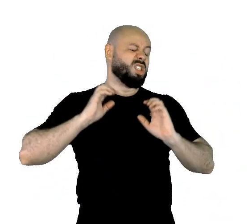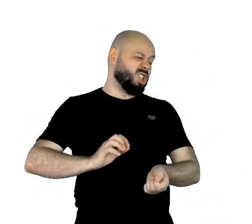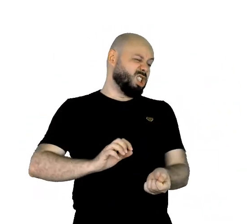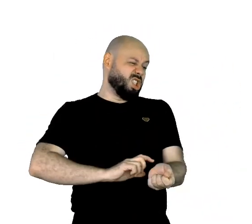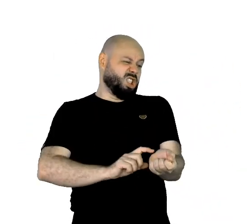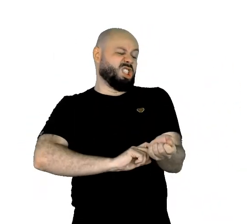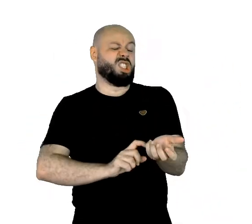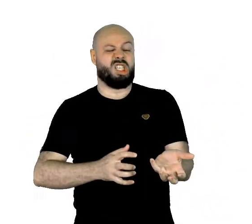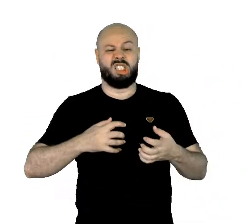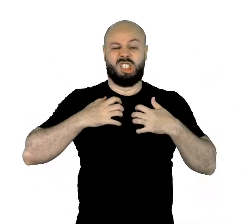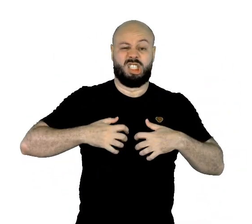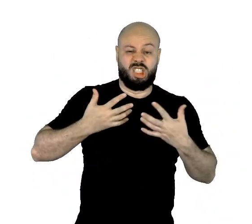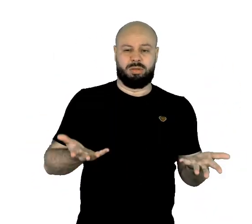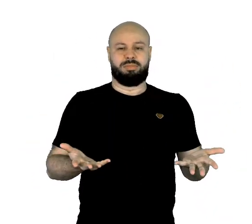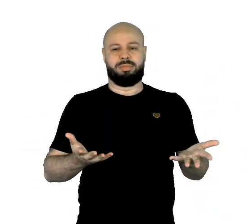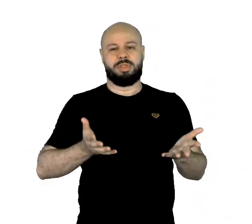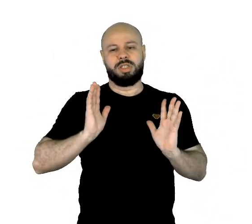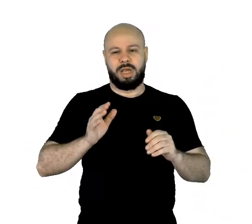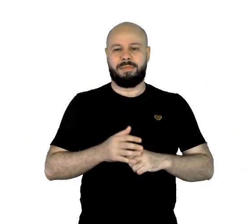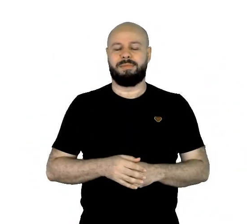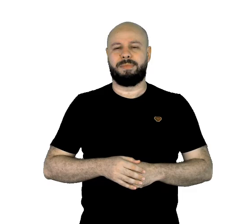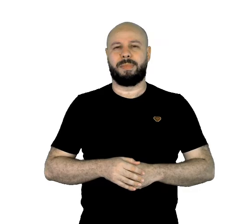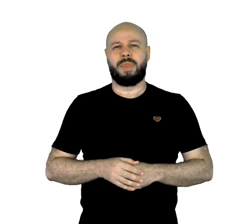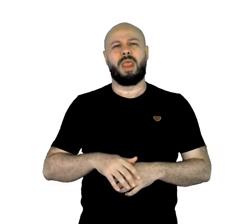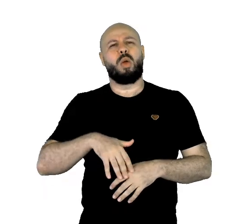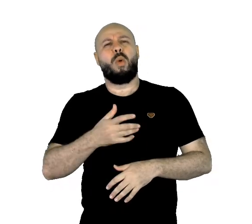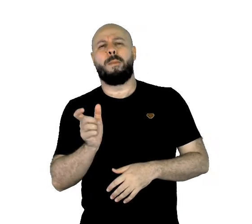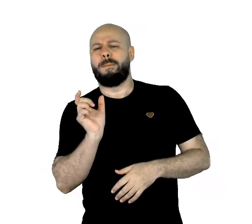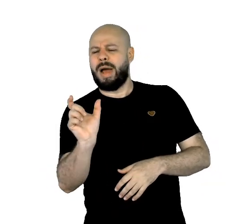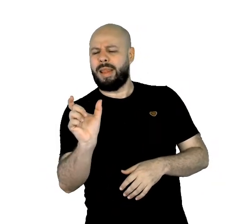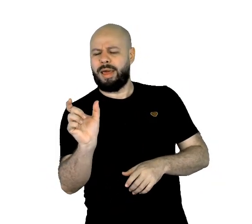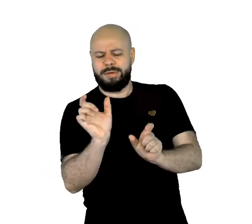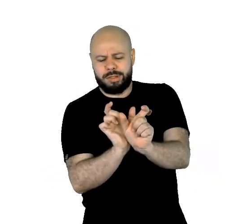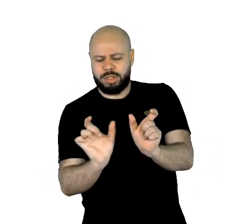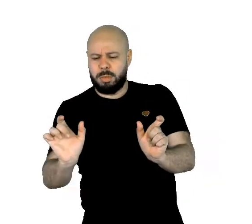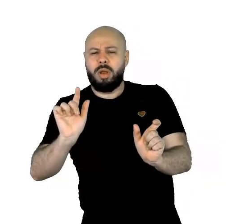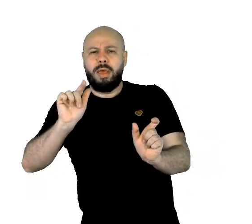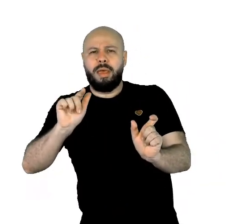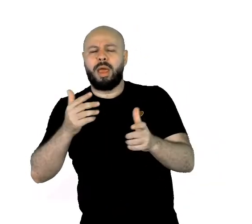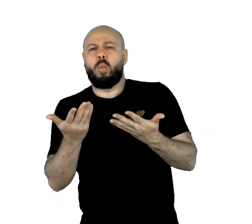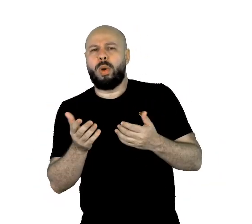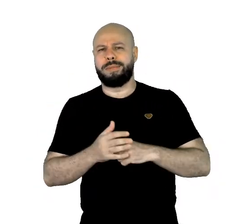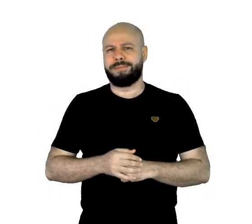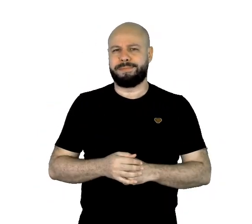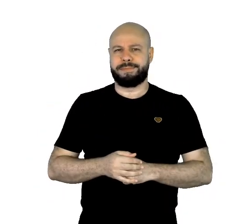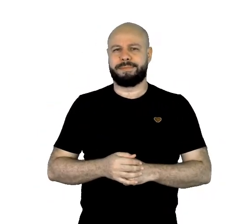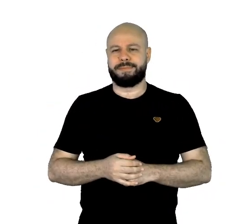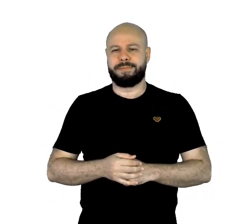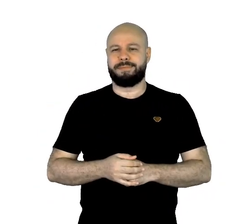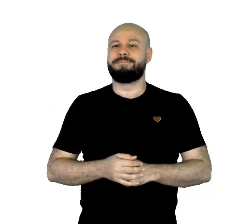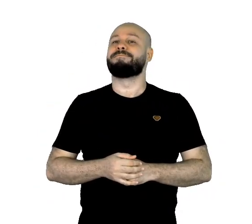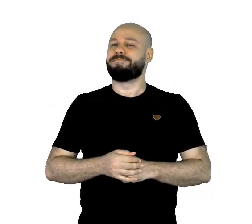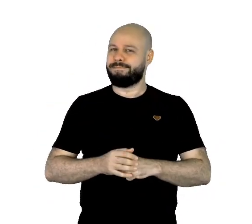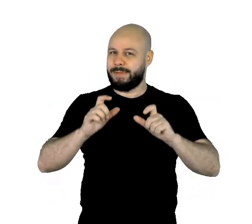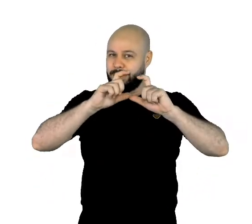irritada, nervosa. Quais são as palavras que são sinônimos nessa tirinha,